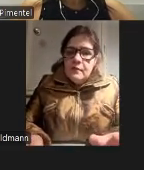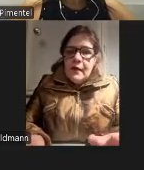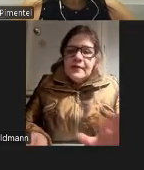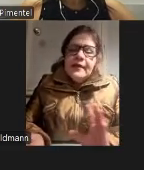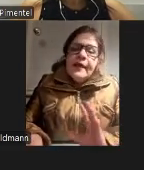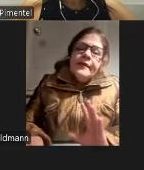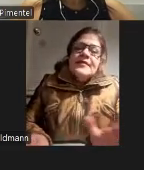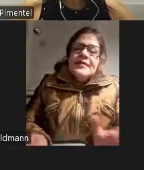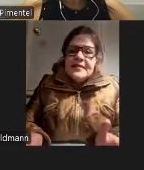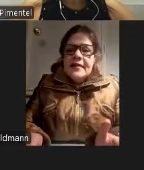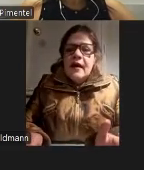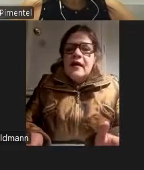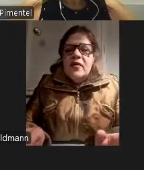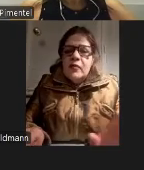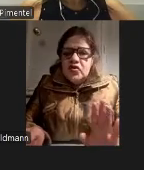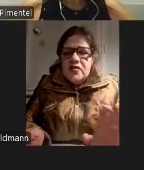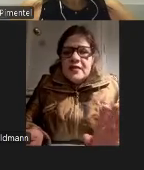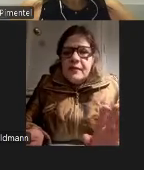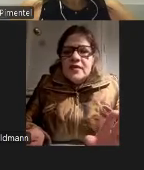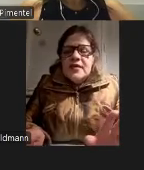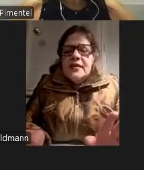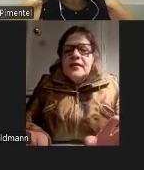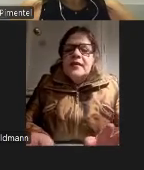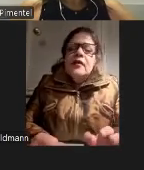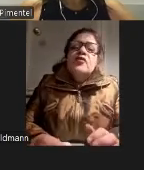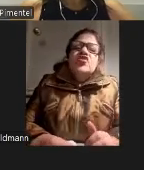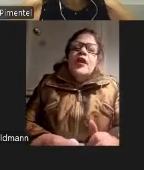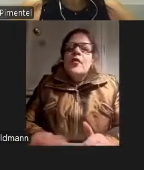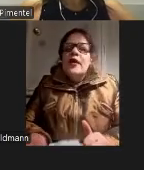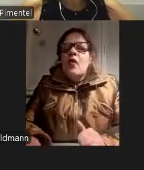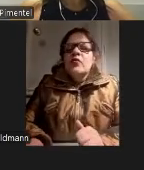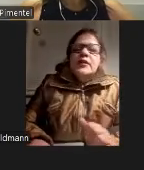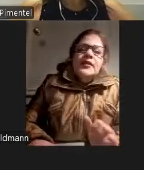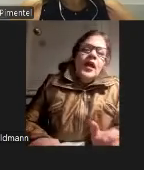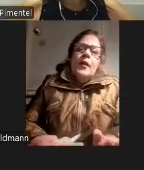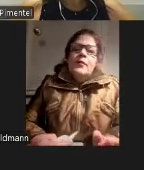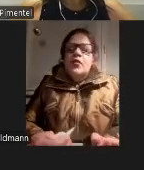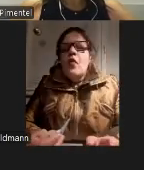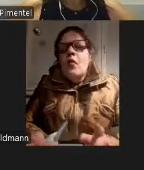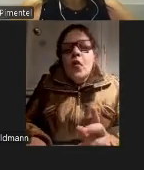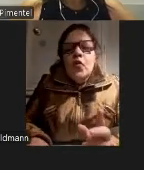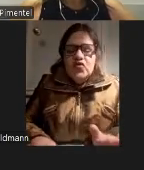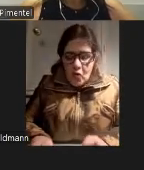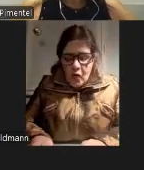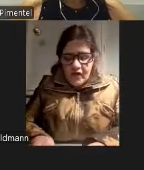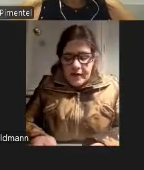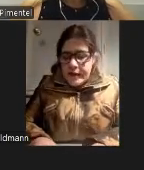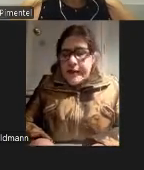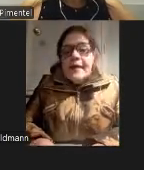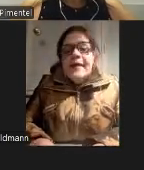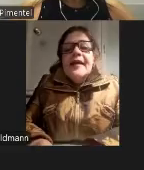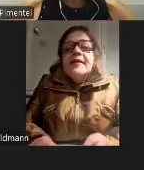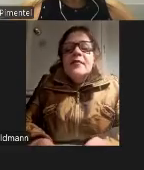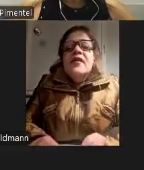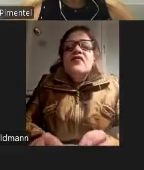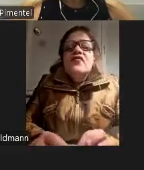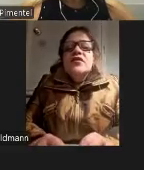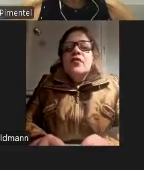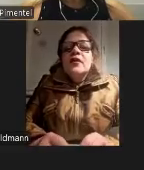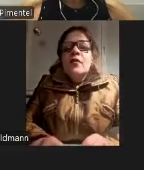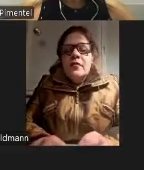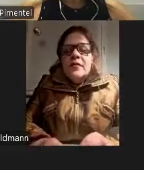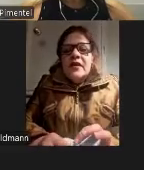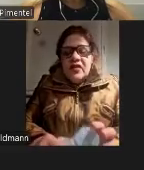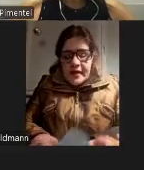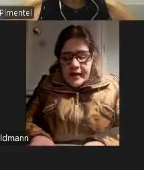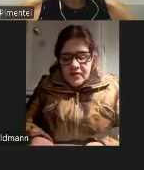poderia até ter 60 anos, depois disso se aposenta, né? Então eu Aham. enxergo ele como dinâmico, como um pouco jovem. Quem também